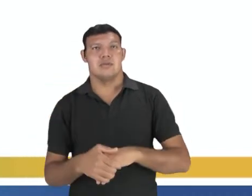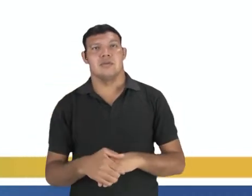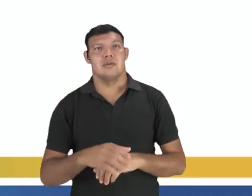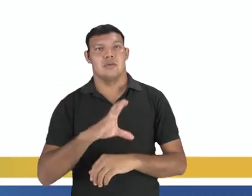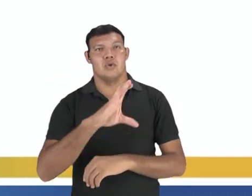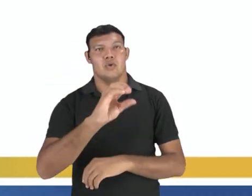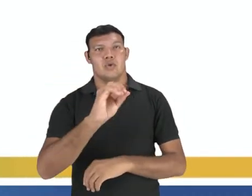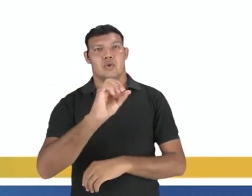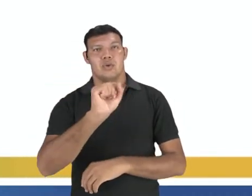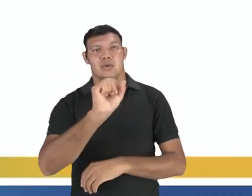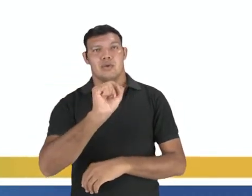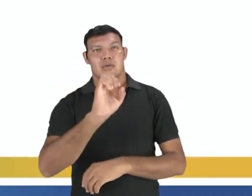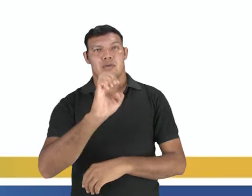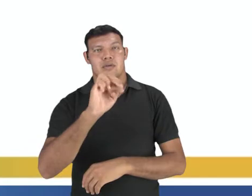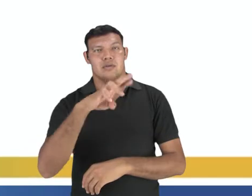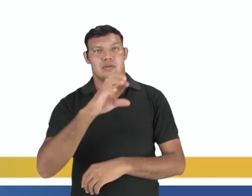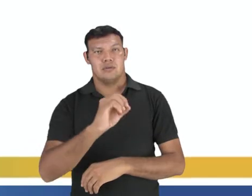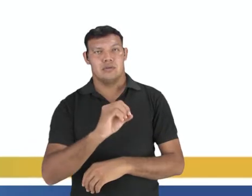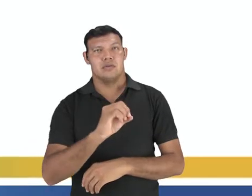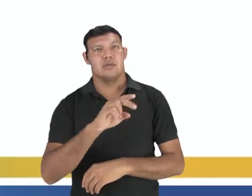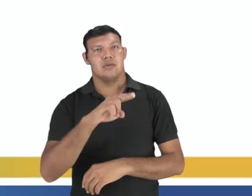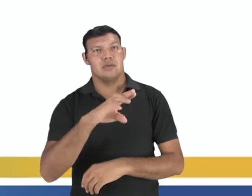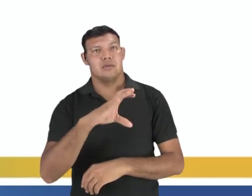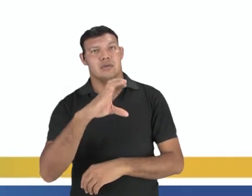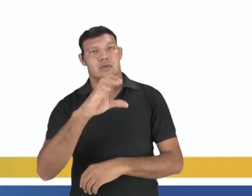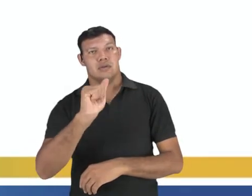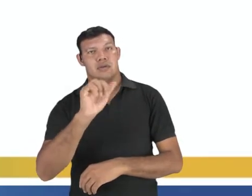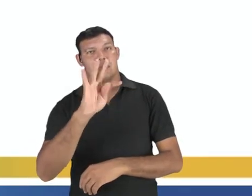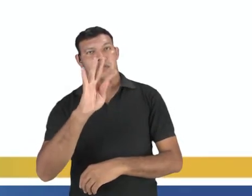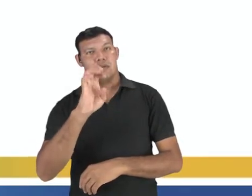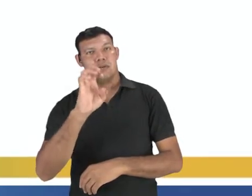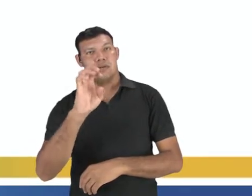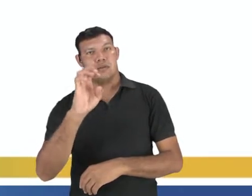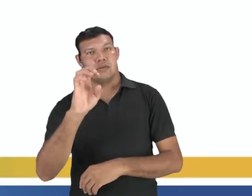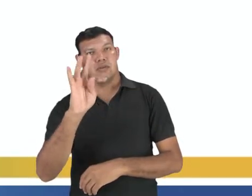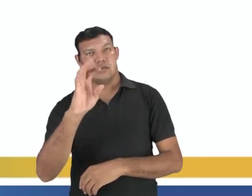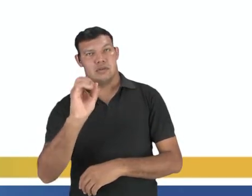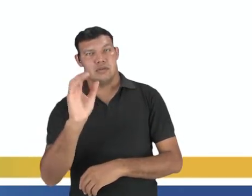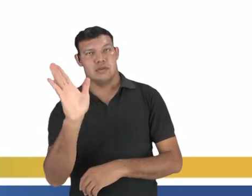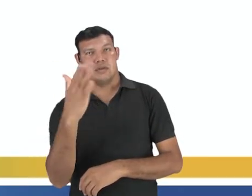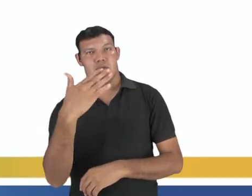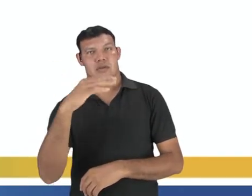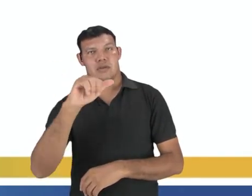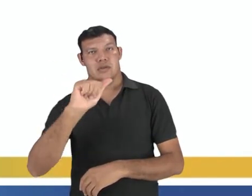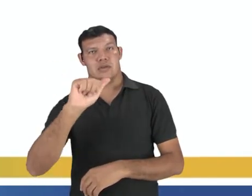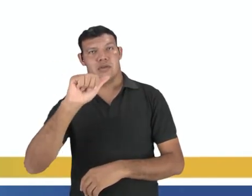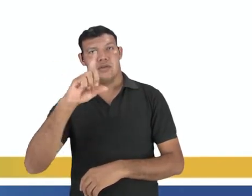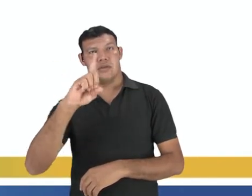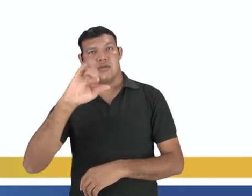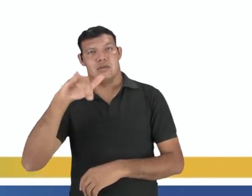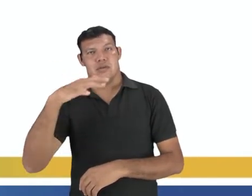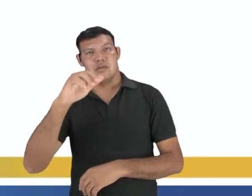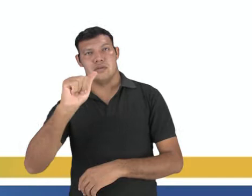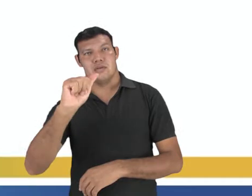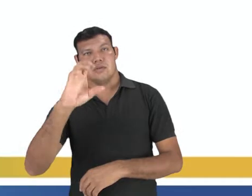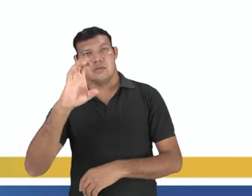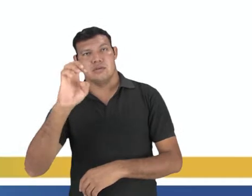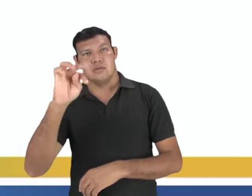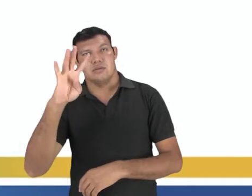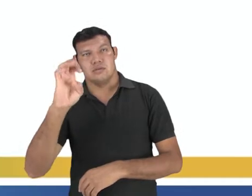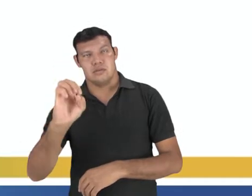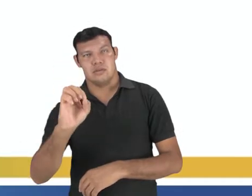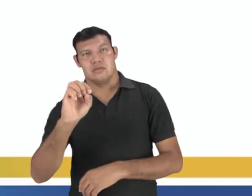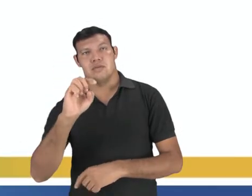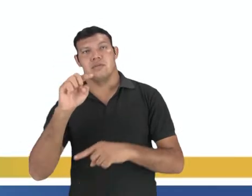cateto oposto sobre o cateto adjacente. Gravando isso, tá? Gravando essa fórmula